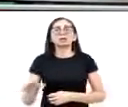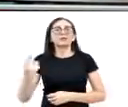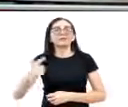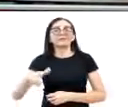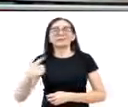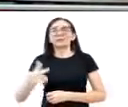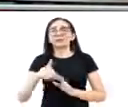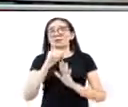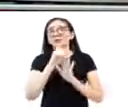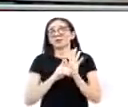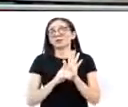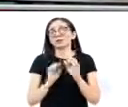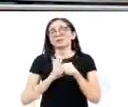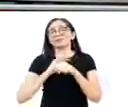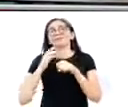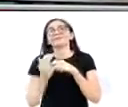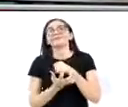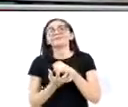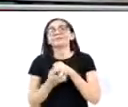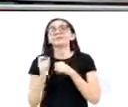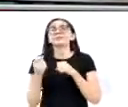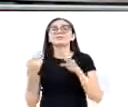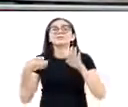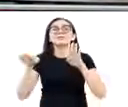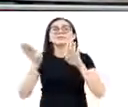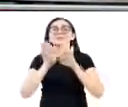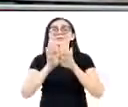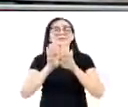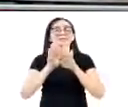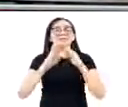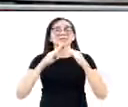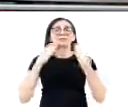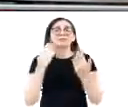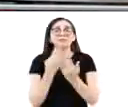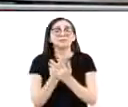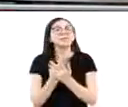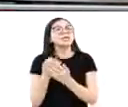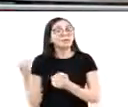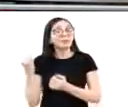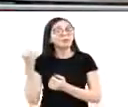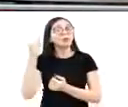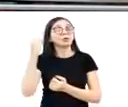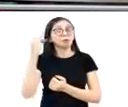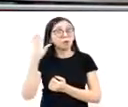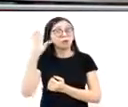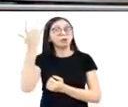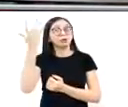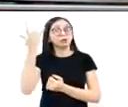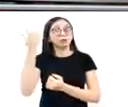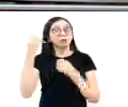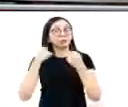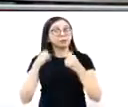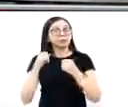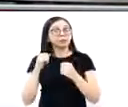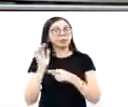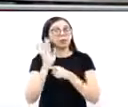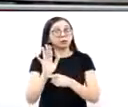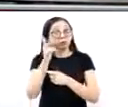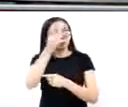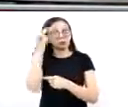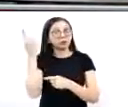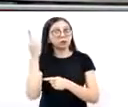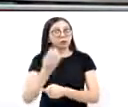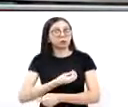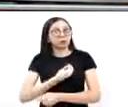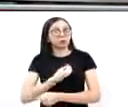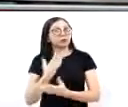tiveram direito à educação no momento da pandemia? Por que que os fechamentos das escolas foram tão importantes, aconteceram para salvar